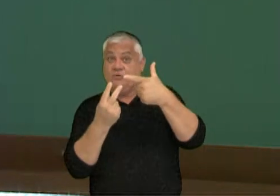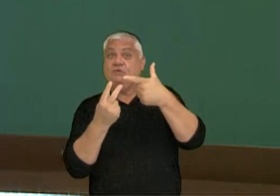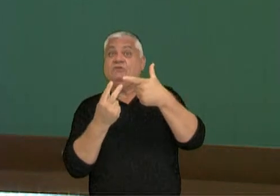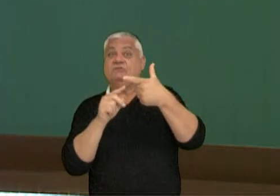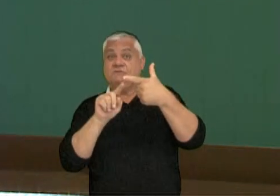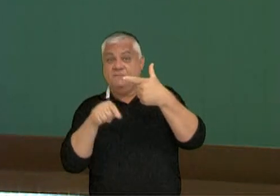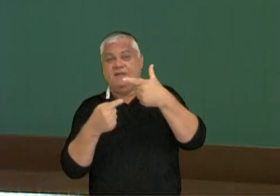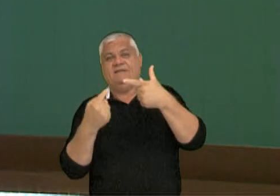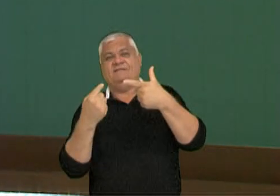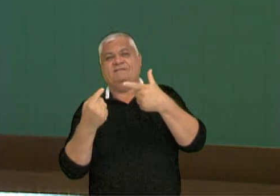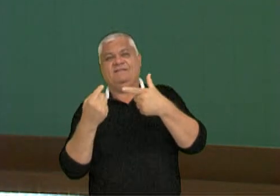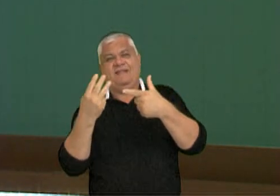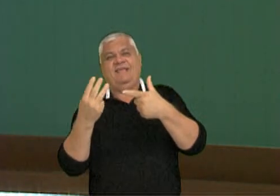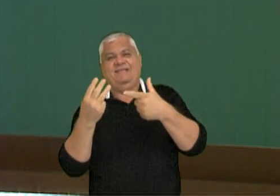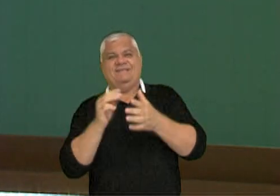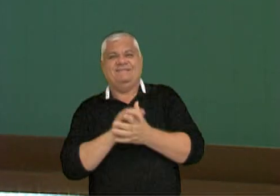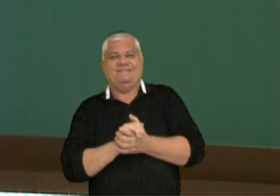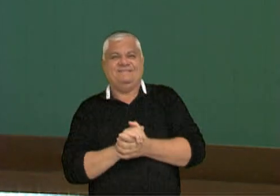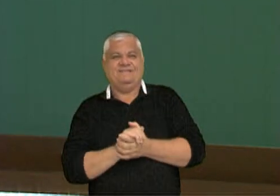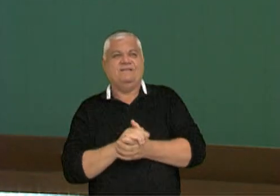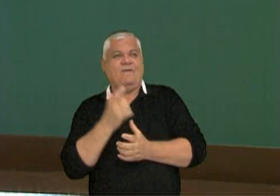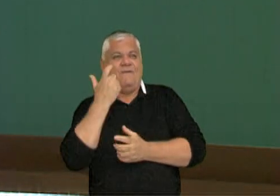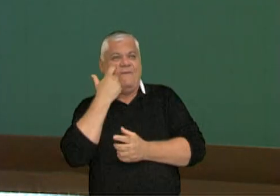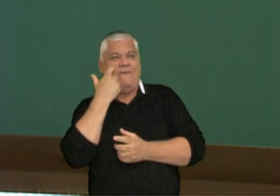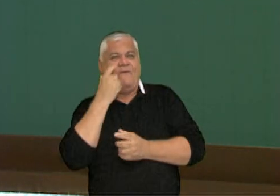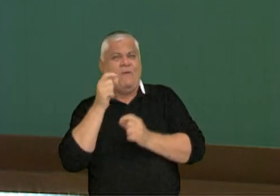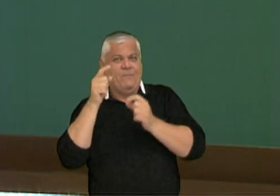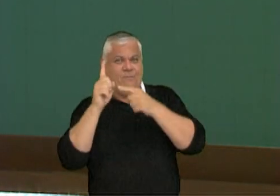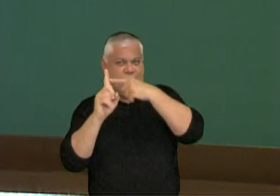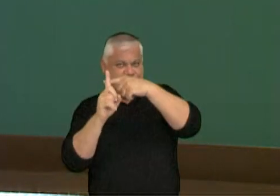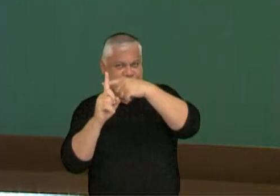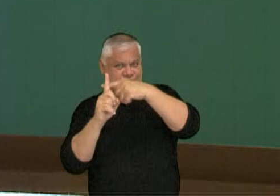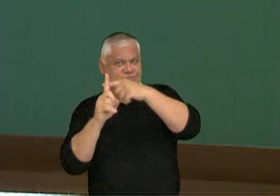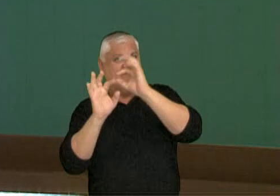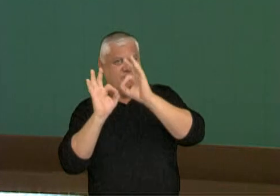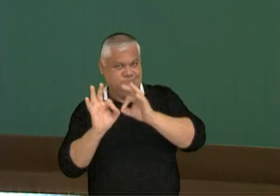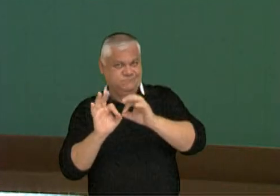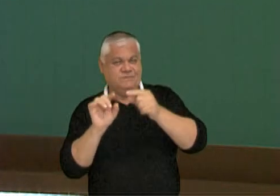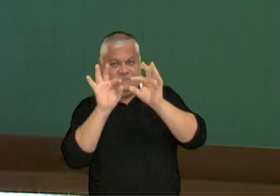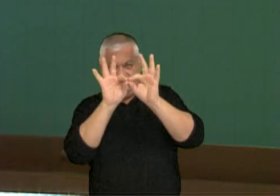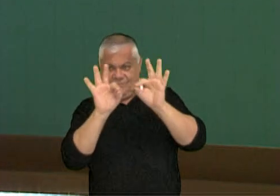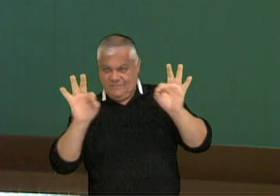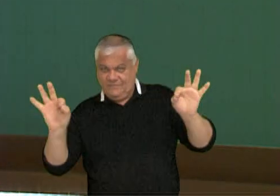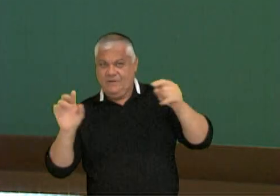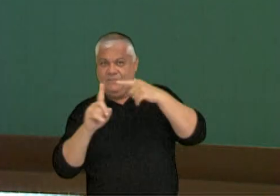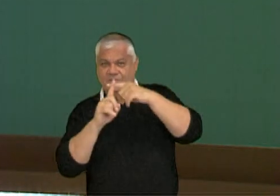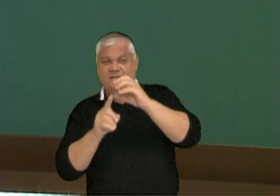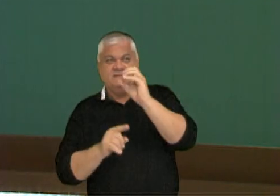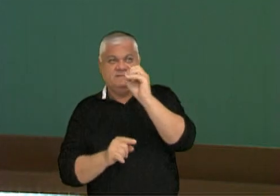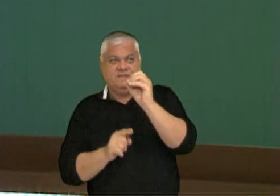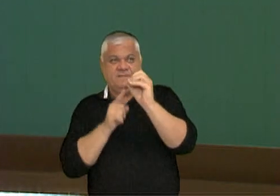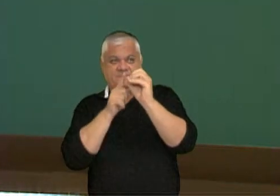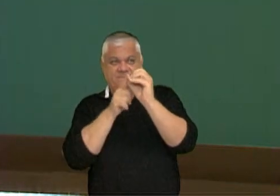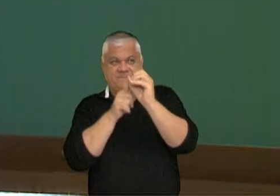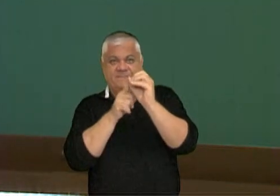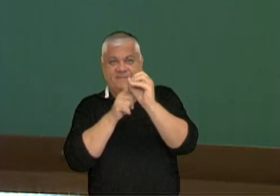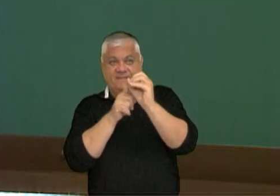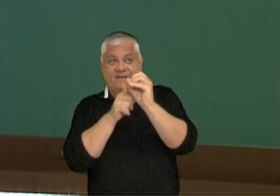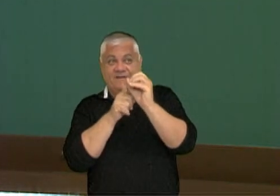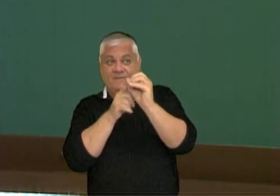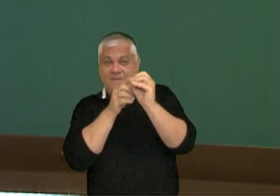mais 1/3, ok? Então tá, ele é positivo? É positivo. Então ele vai estar localizado